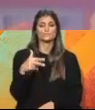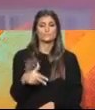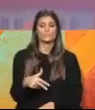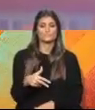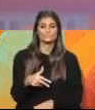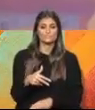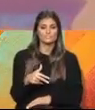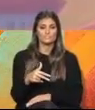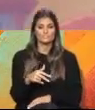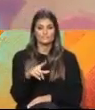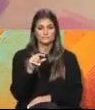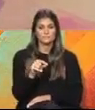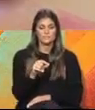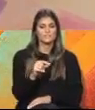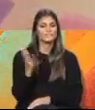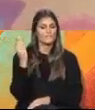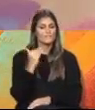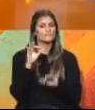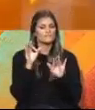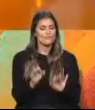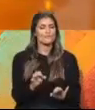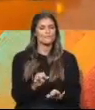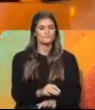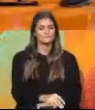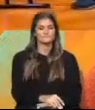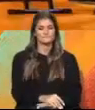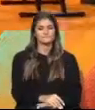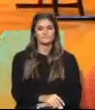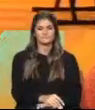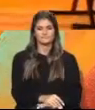dessa breve e bem da frente.